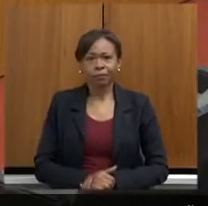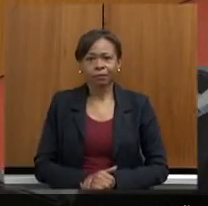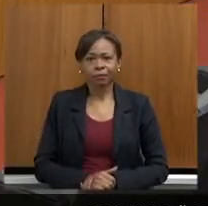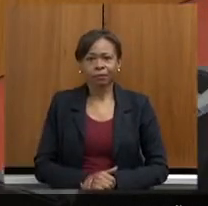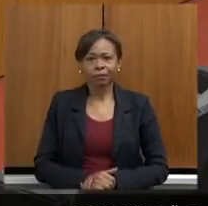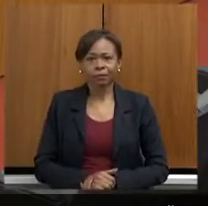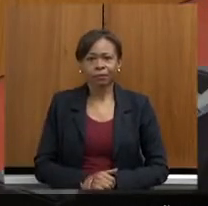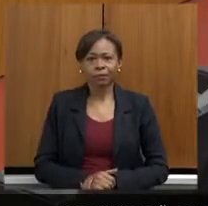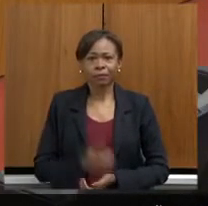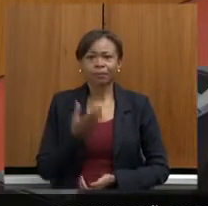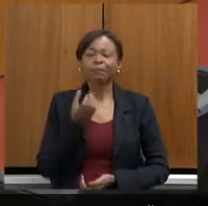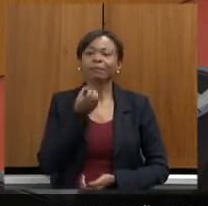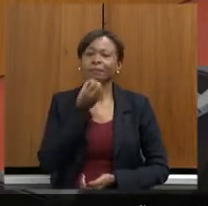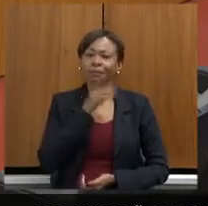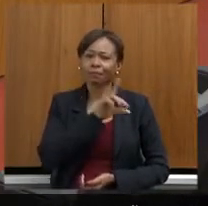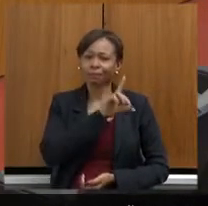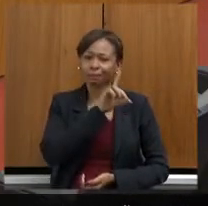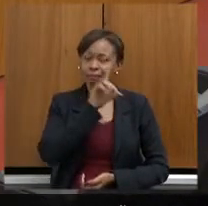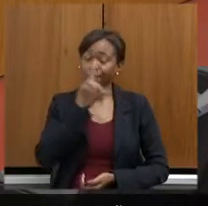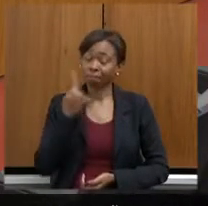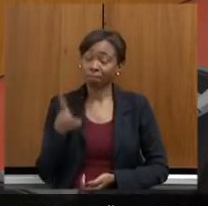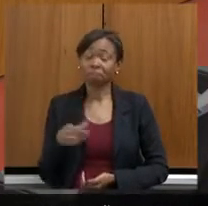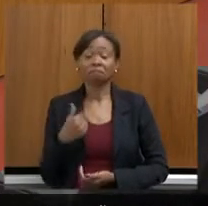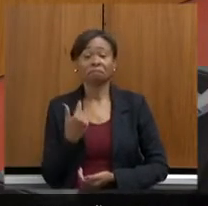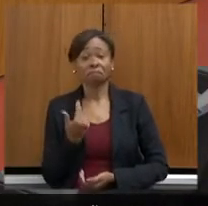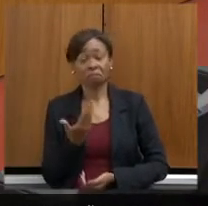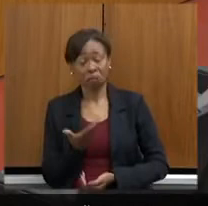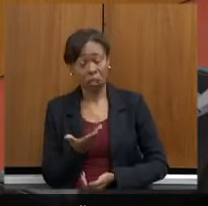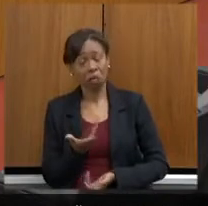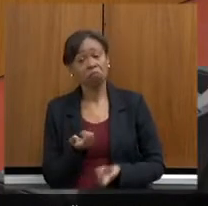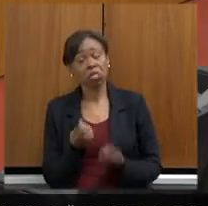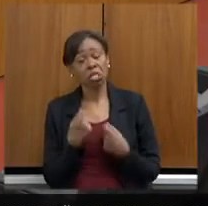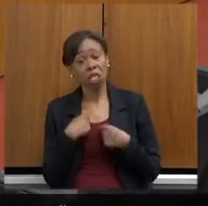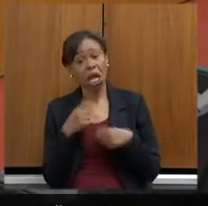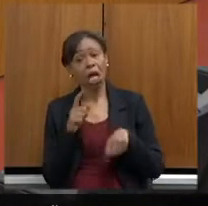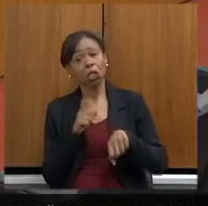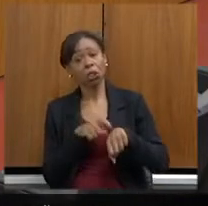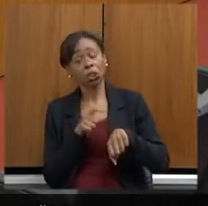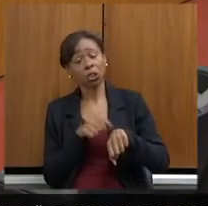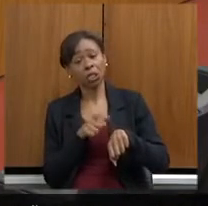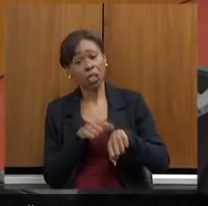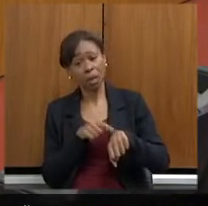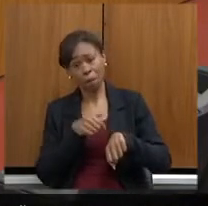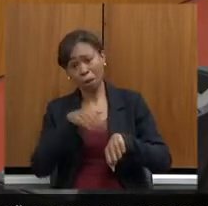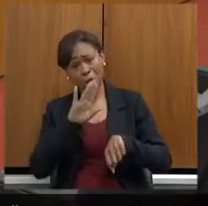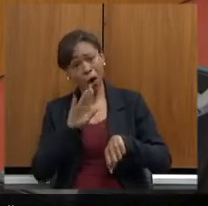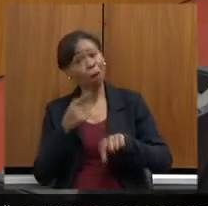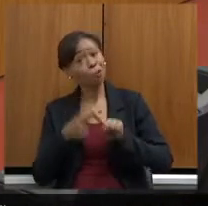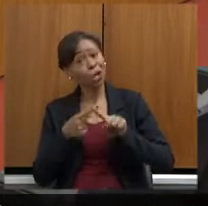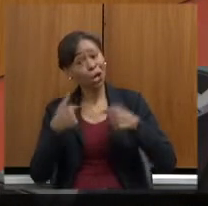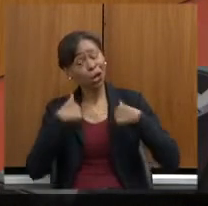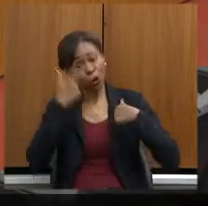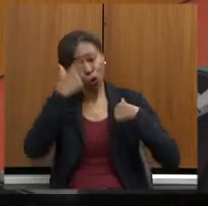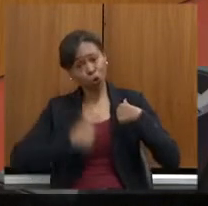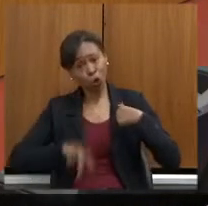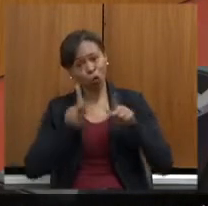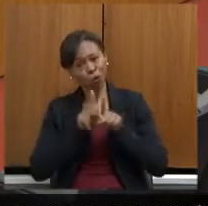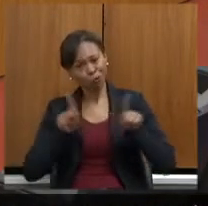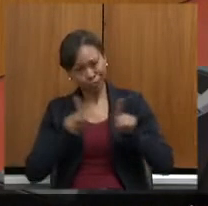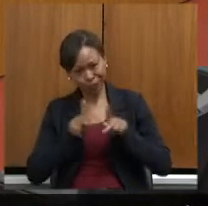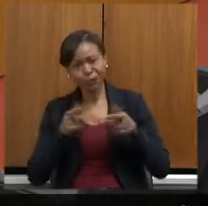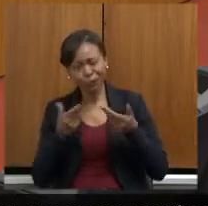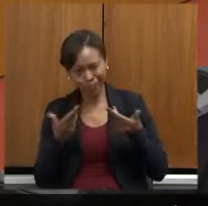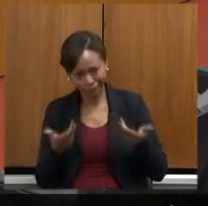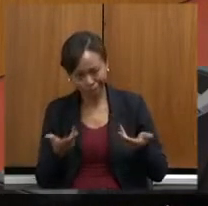Bom dia é um perigo deputado dá um tempo maior para deputada e que a professora né E como diz os meus